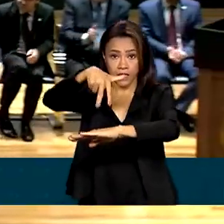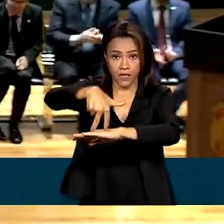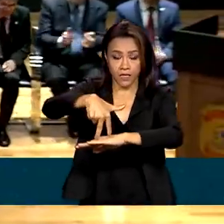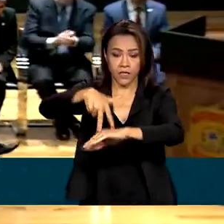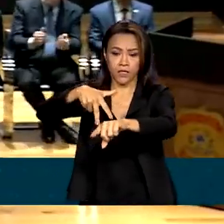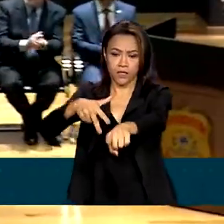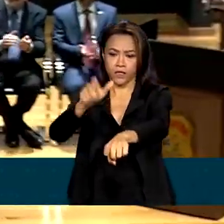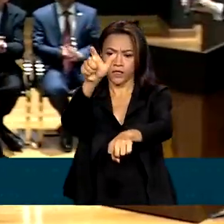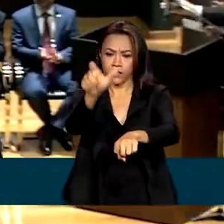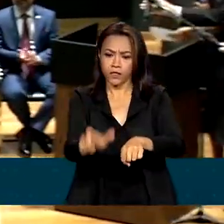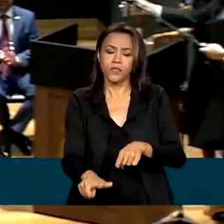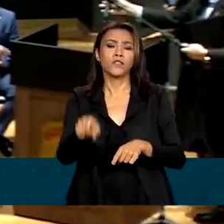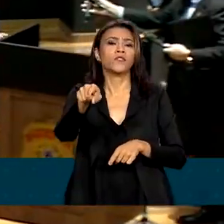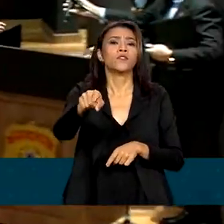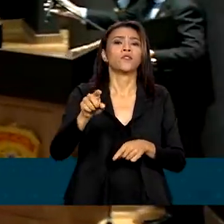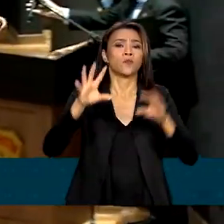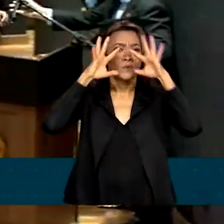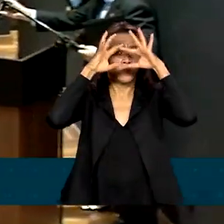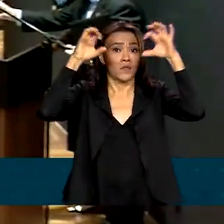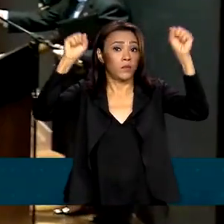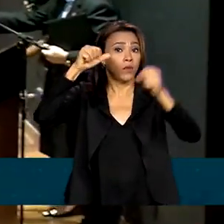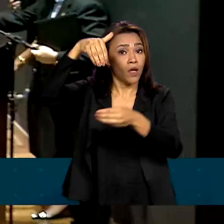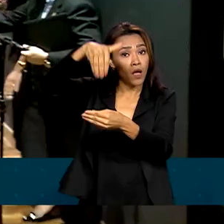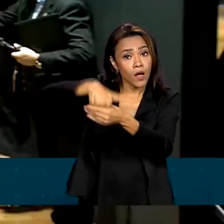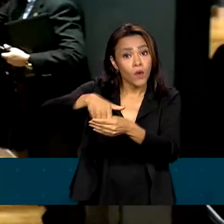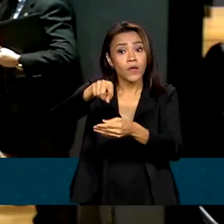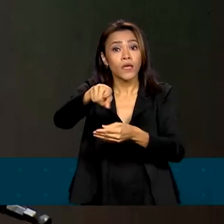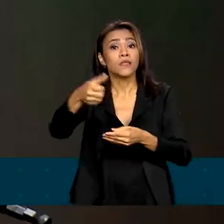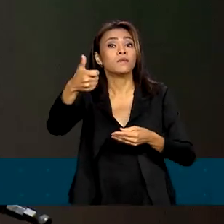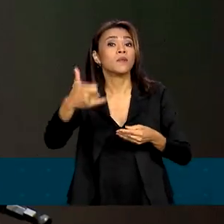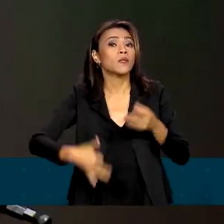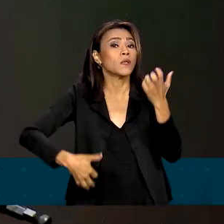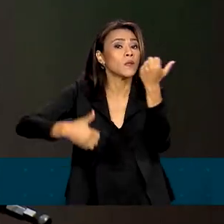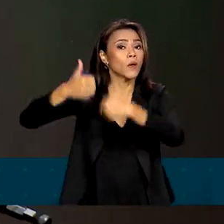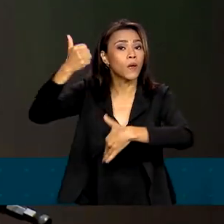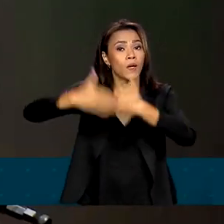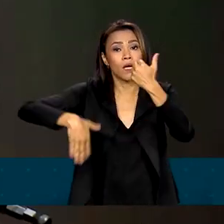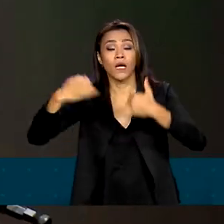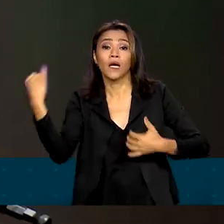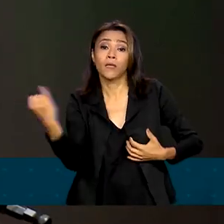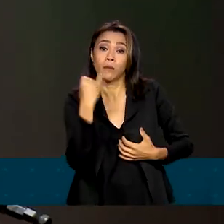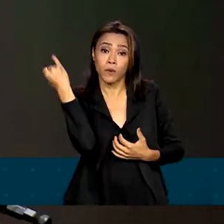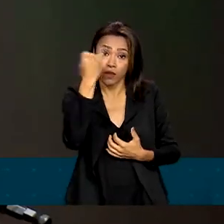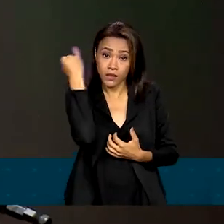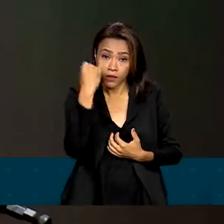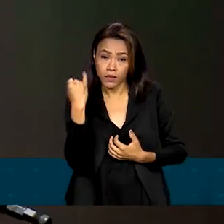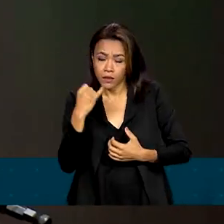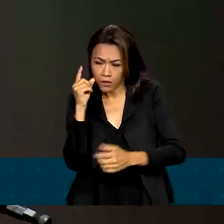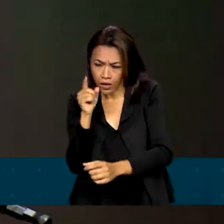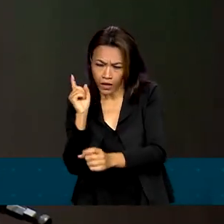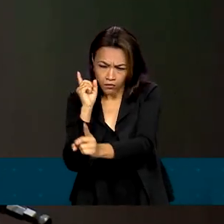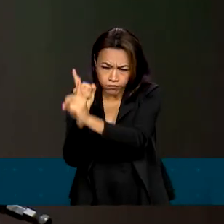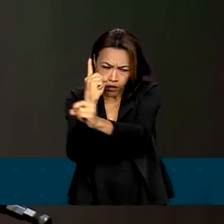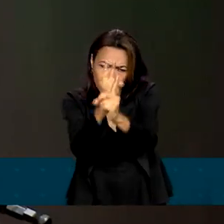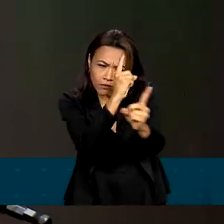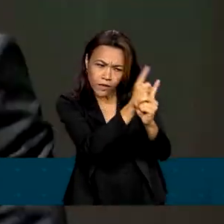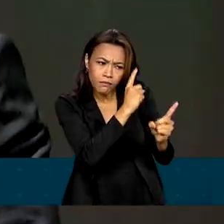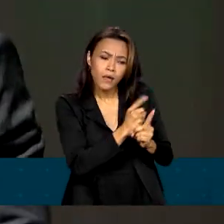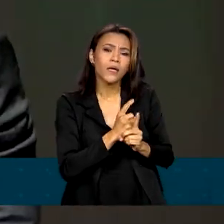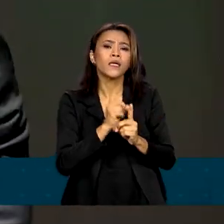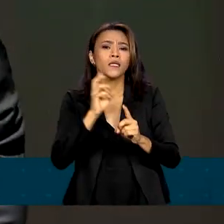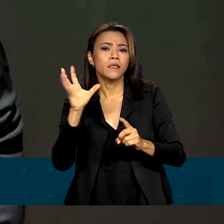do Tribunal Superior Eleitoral, que falou sobre a importância da instituição na identificação e prisão de